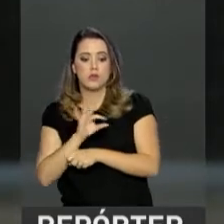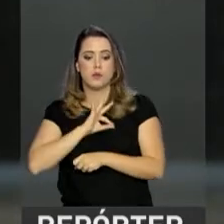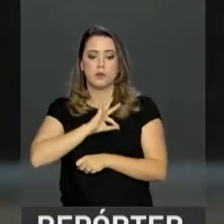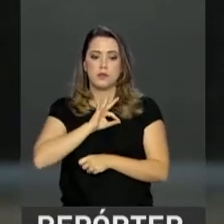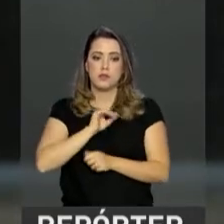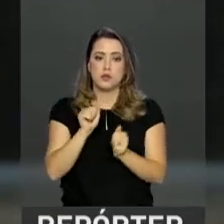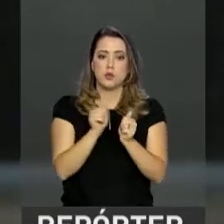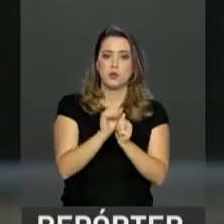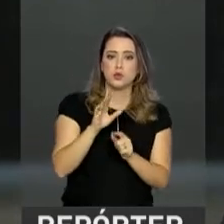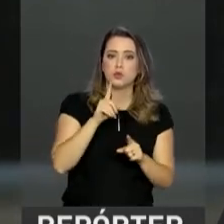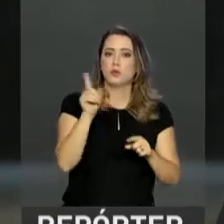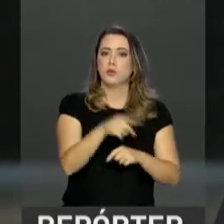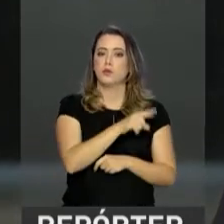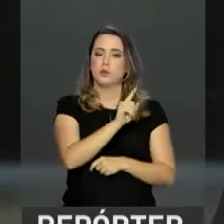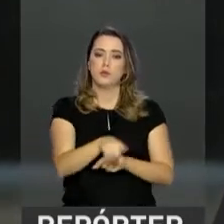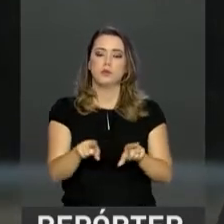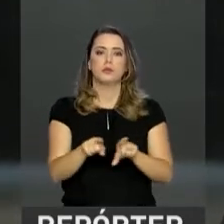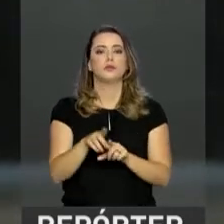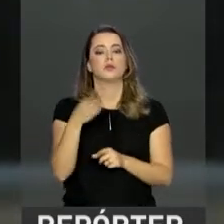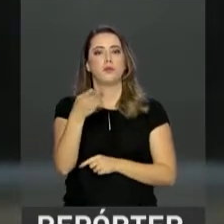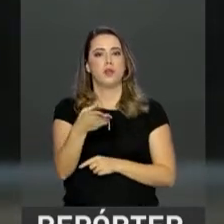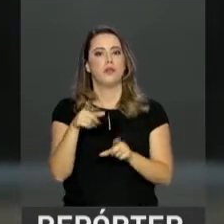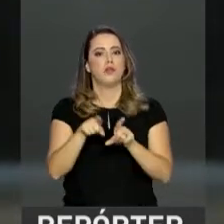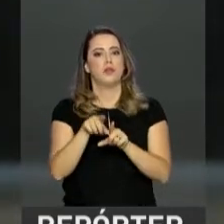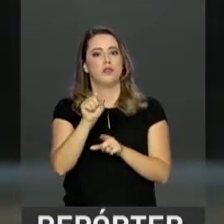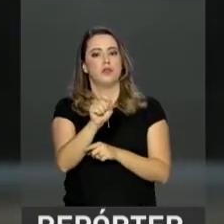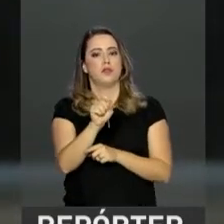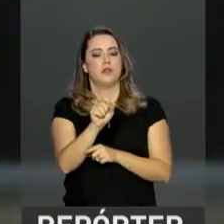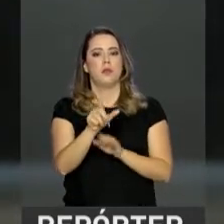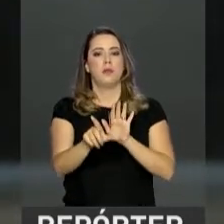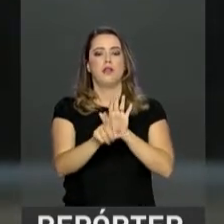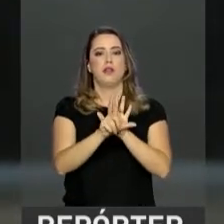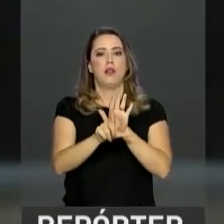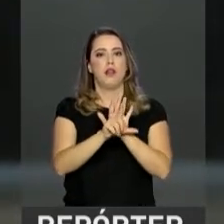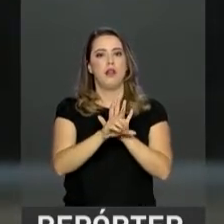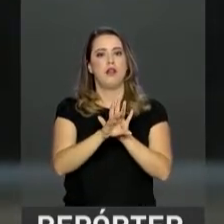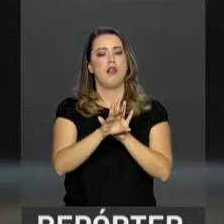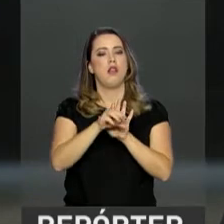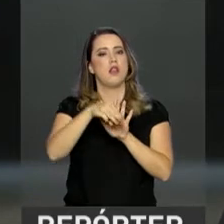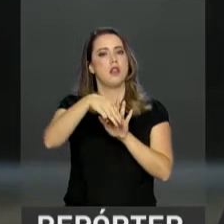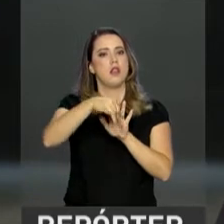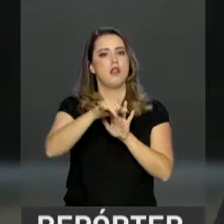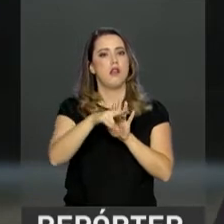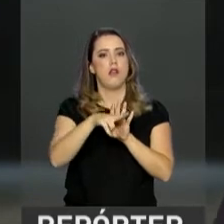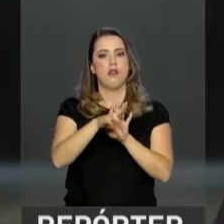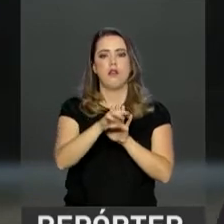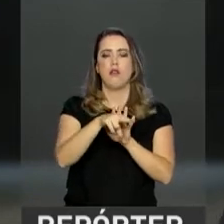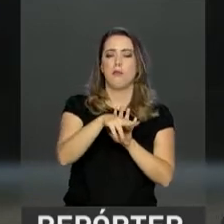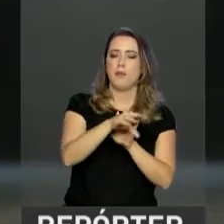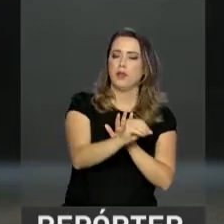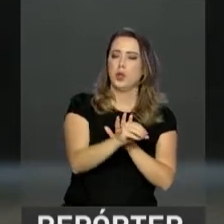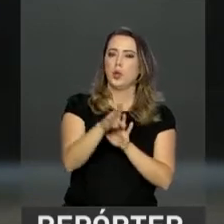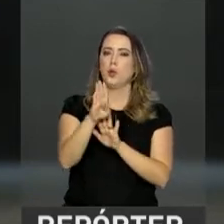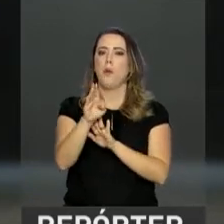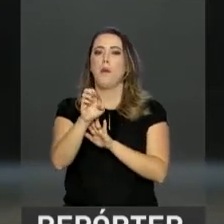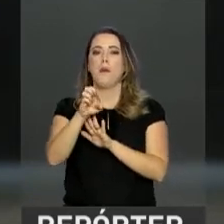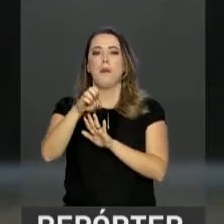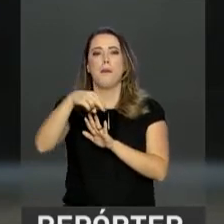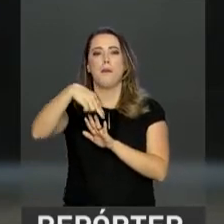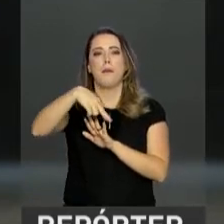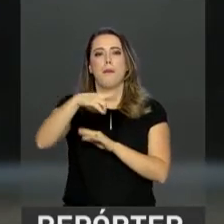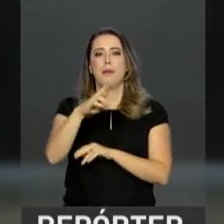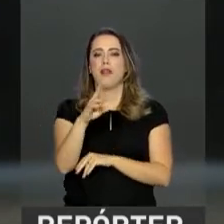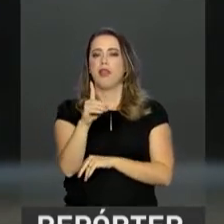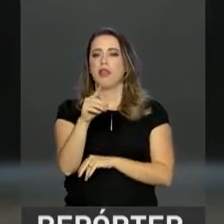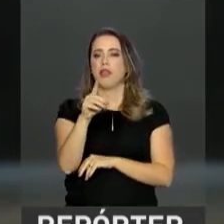aí na implementação da Lei Menino Bernardo, popularmente conhecida como Lei Menino Bernardo, e também na lei recém-aprovada da Lei da Escuta